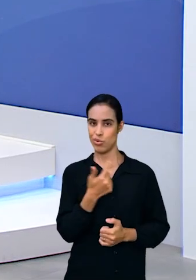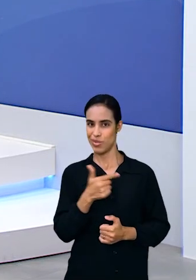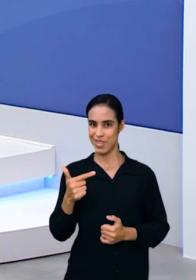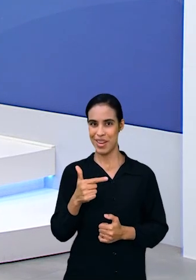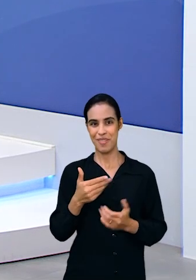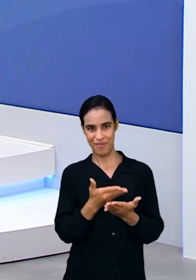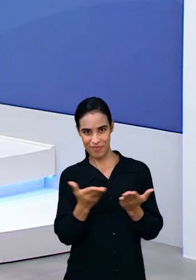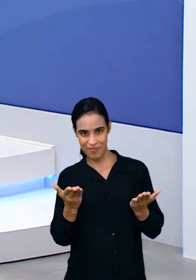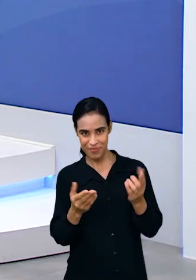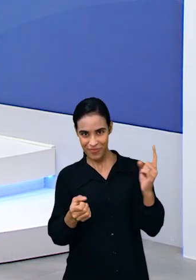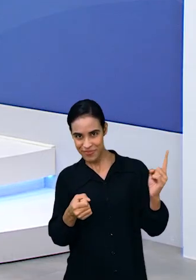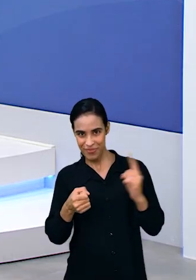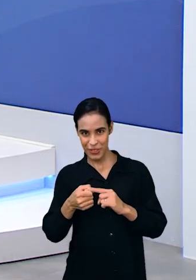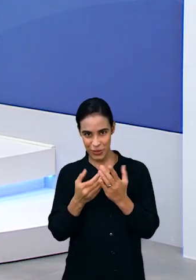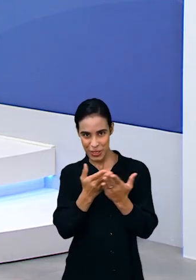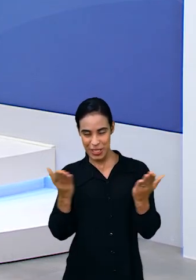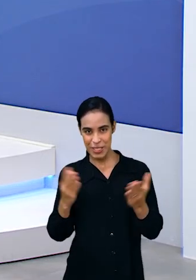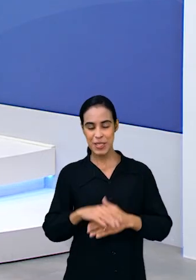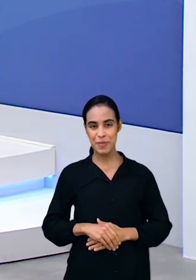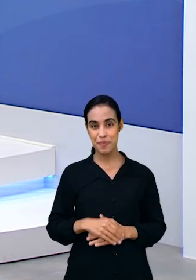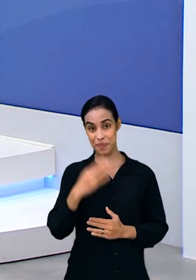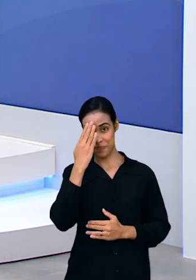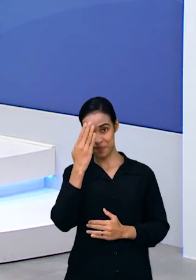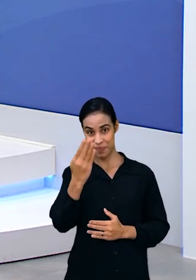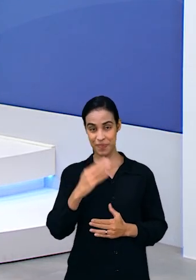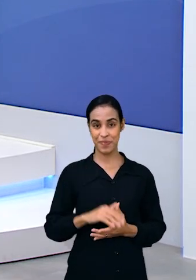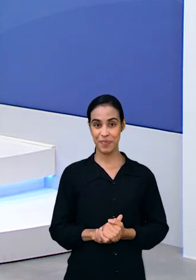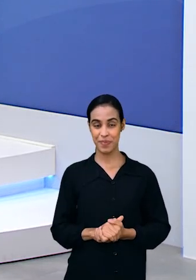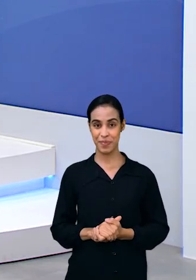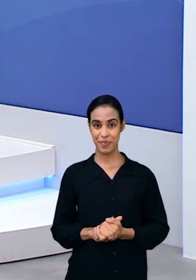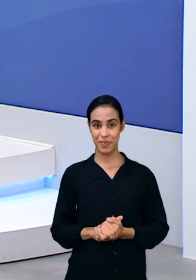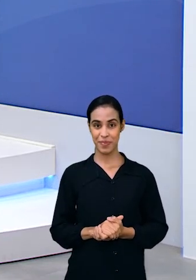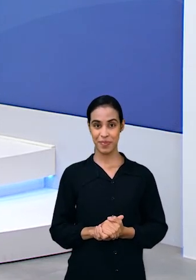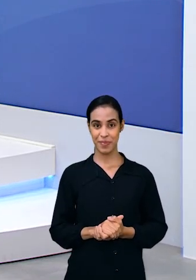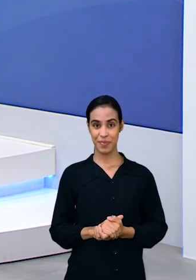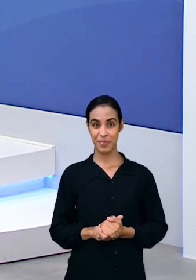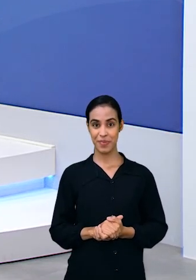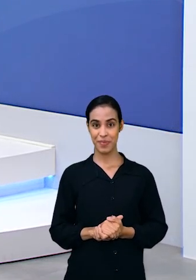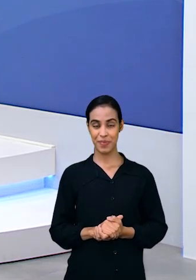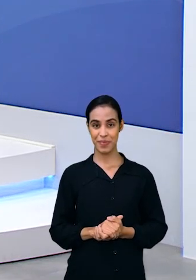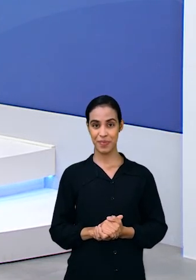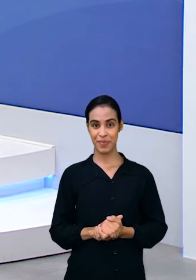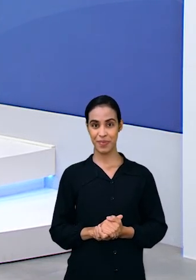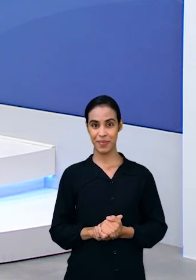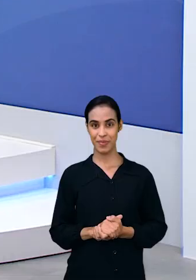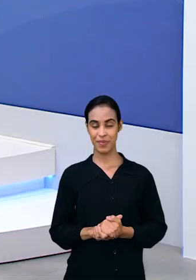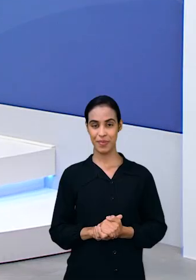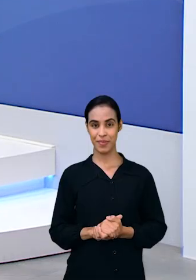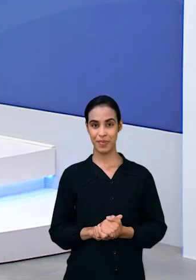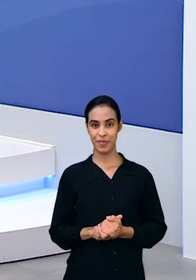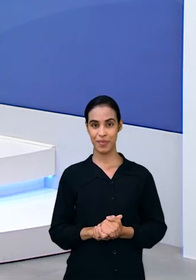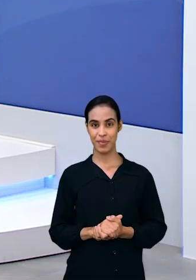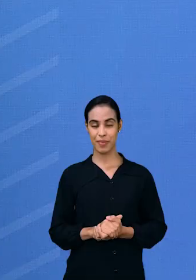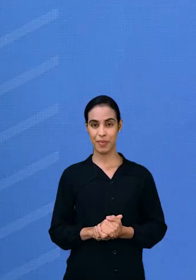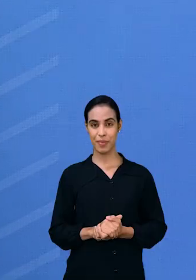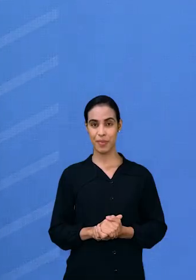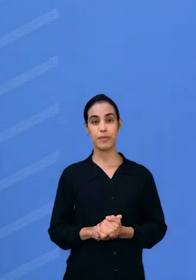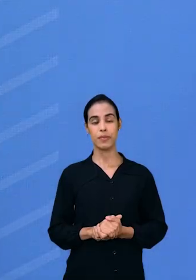mais recurso. Volto com vocês no estúdio. Obrigado, Samantha. Muito obrigada pelas informações, Samantha, e até